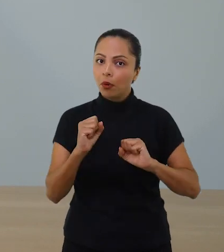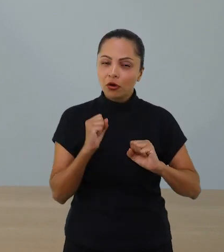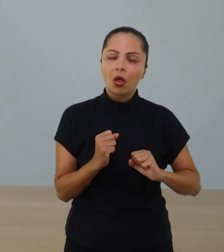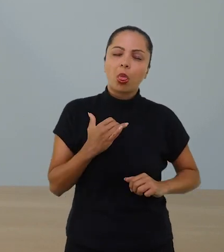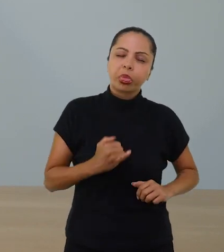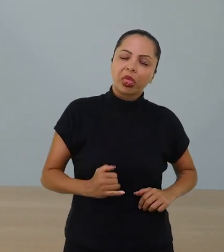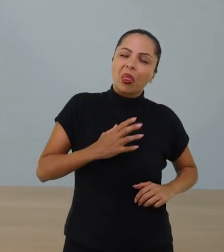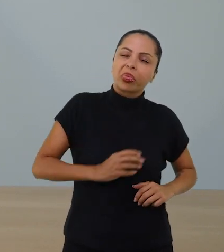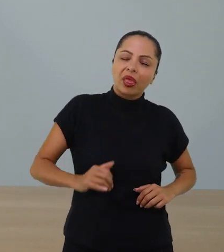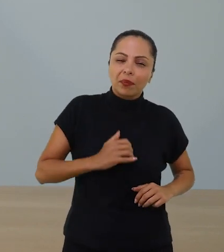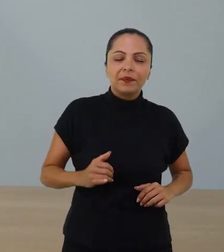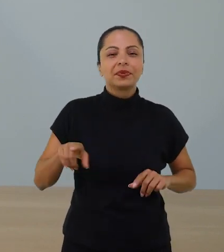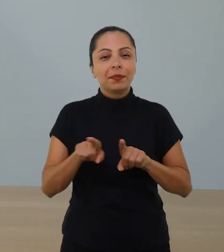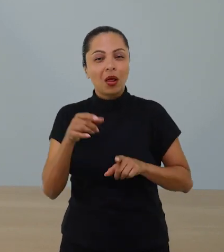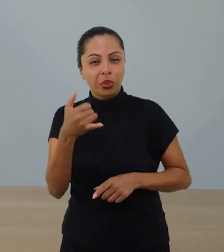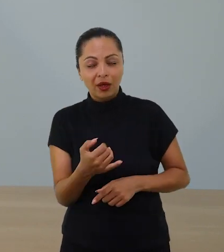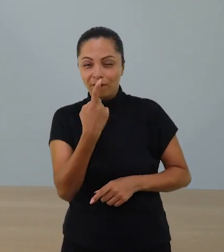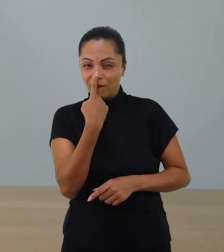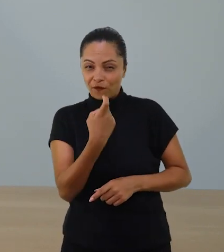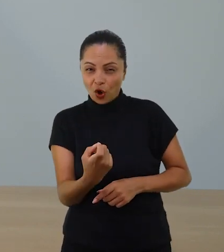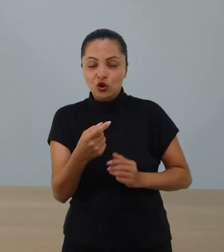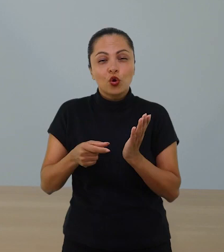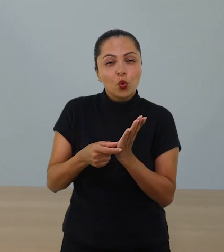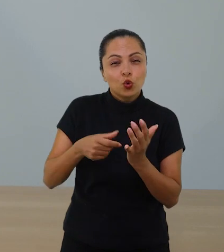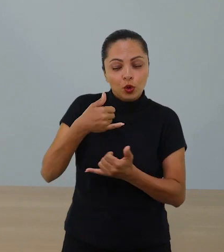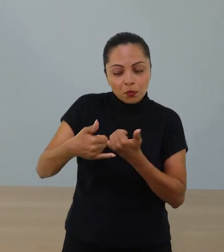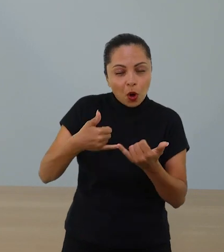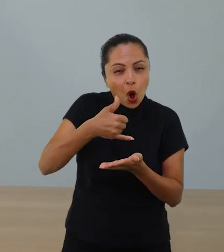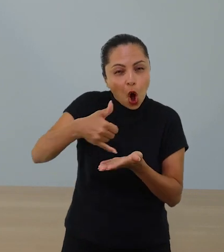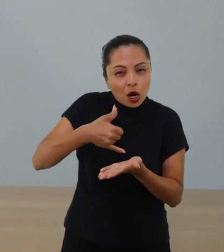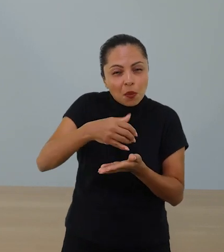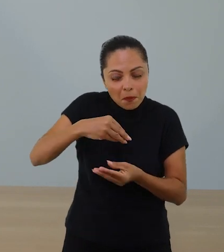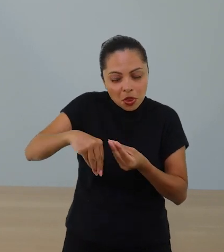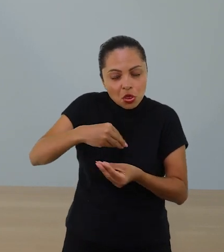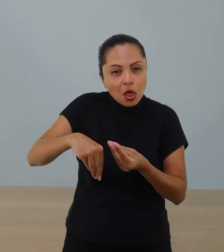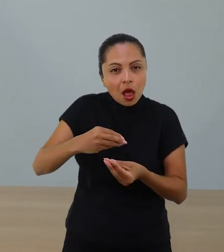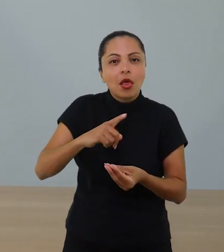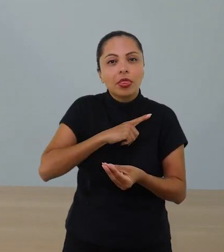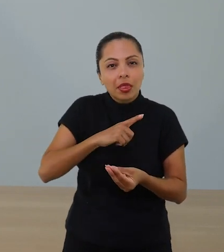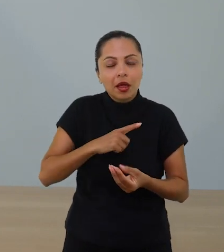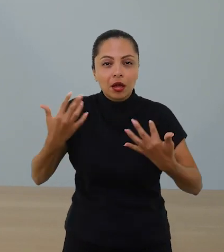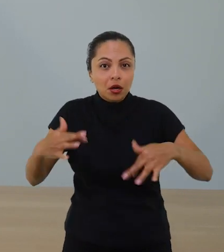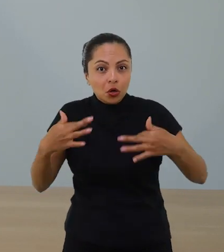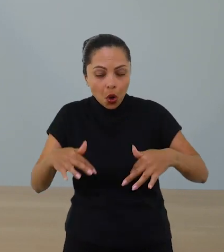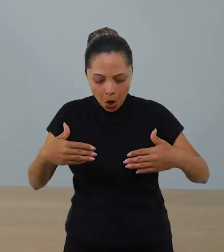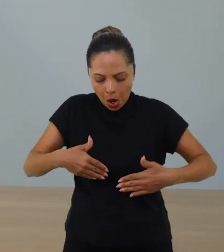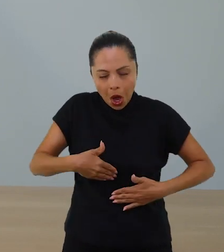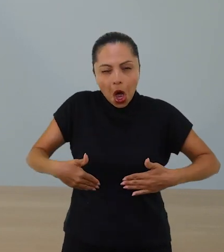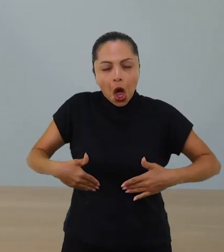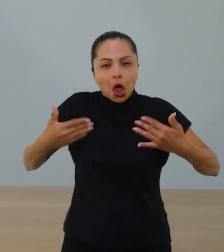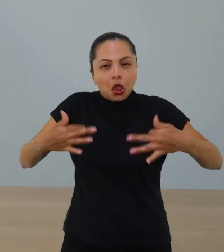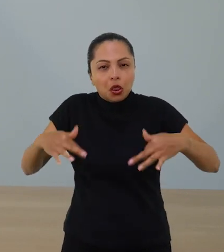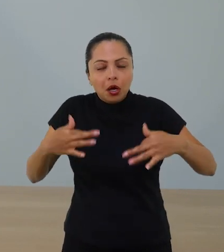óleo, com gordura, fezes com cheiro forte, eliminação de gases em excesso, dor abdominal,